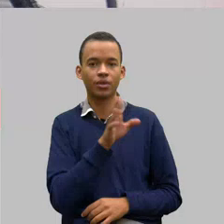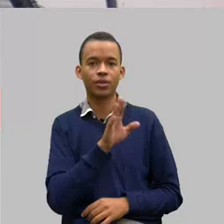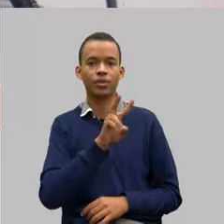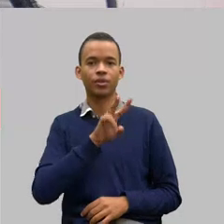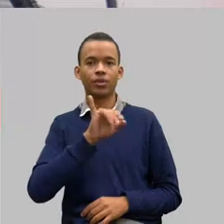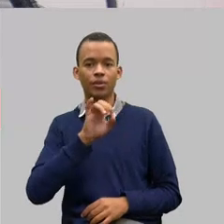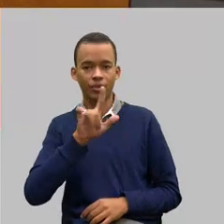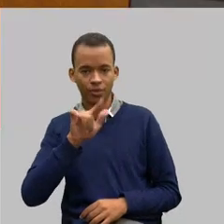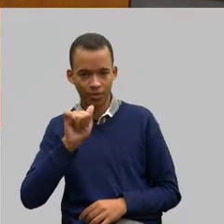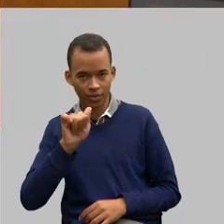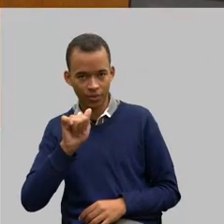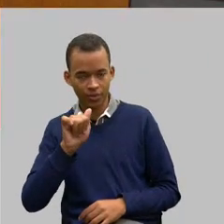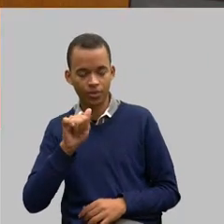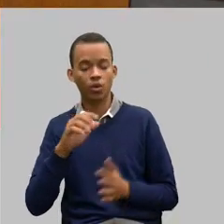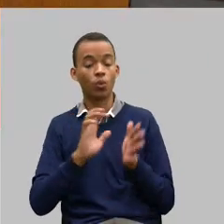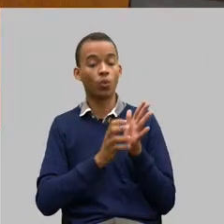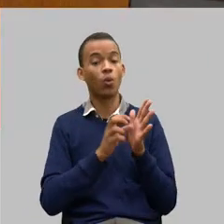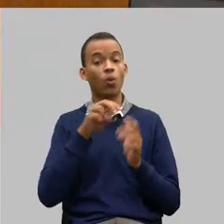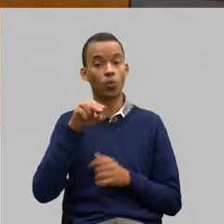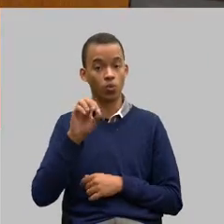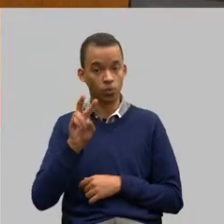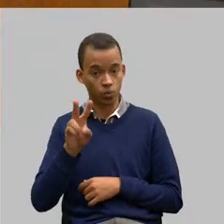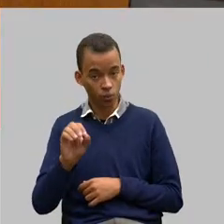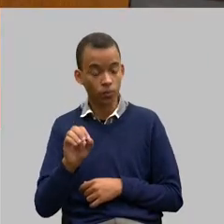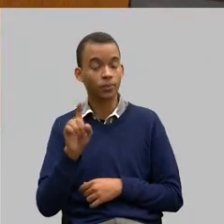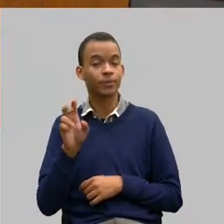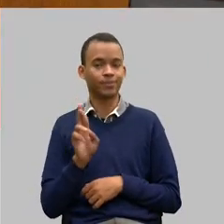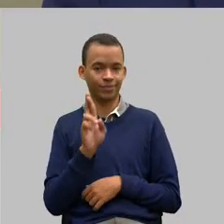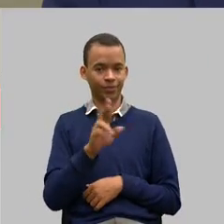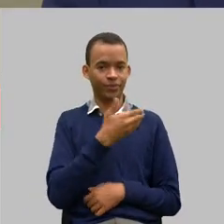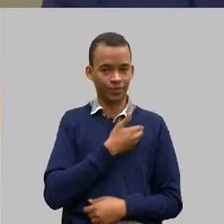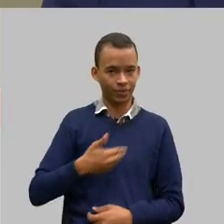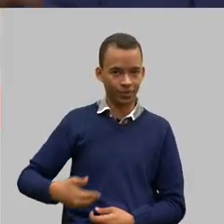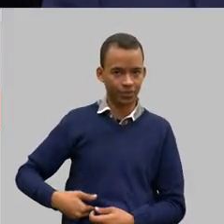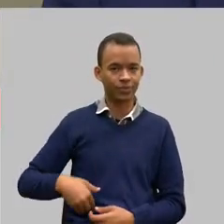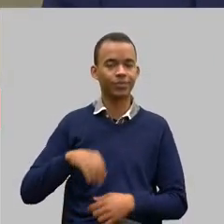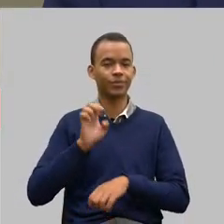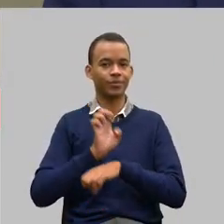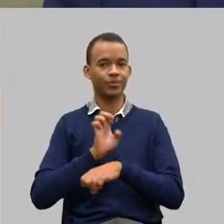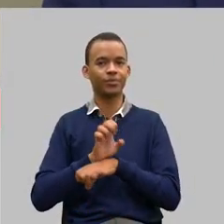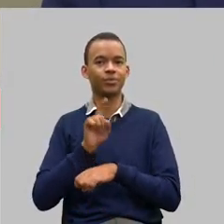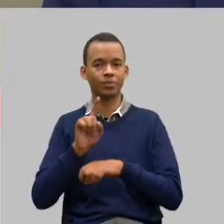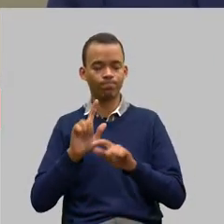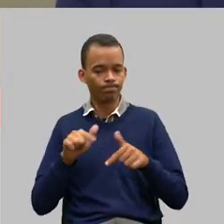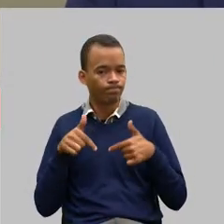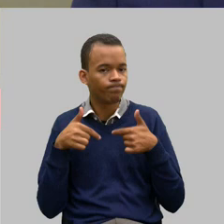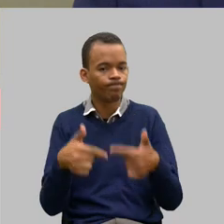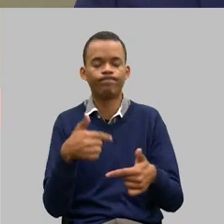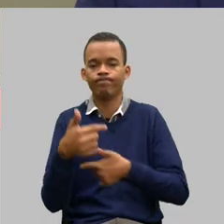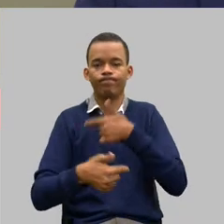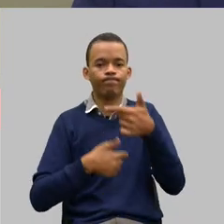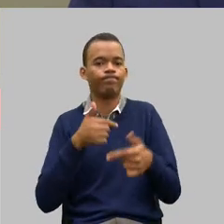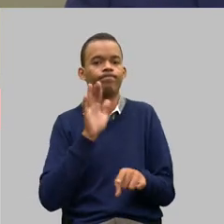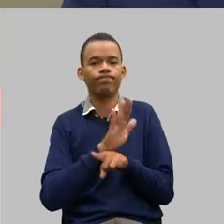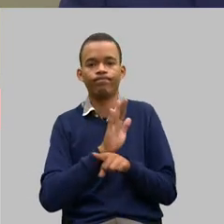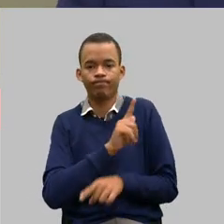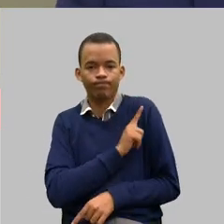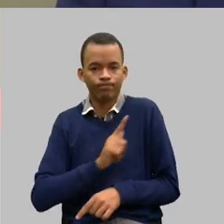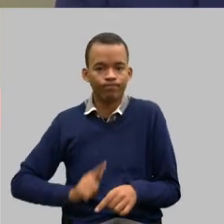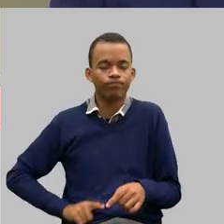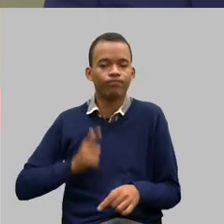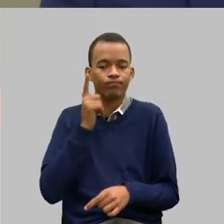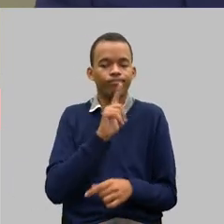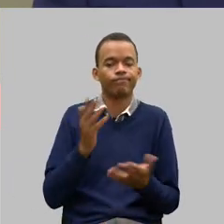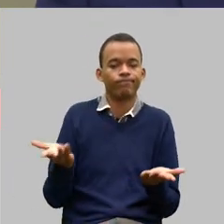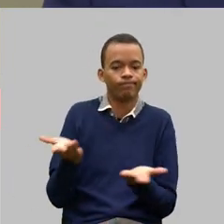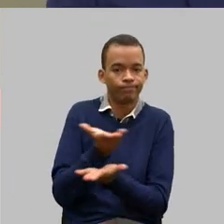novo representa aqui o governo do estado na Assembleia o deputado ela viola não tem medido esforços para ajudar o governo para ser um interlocutor